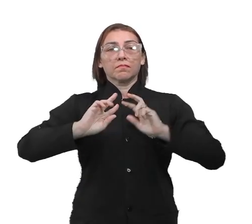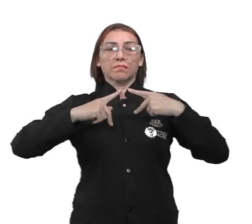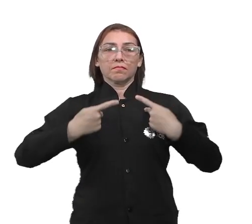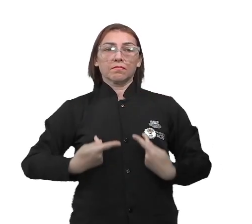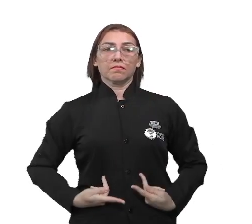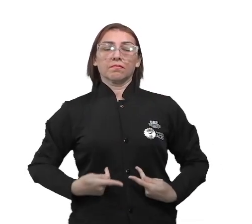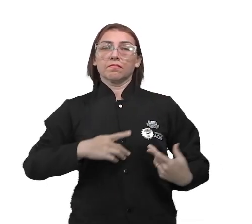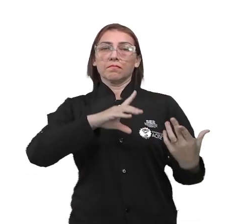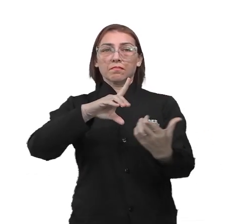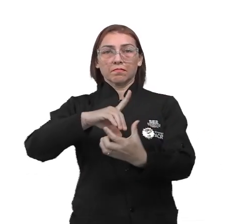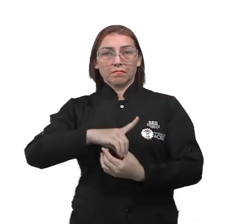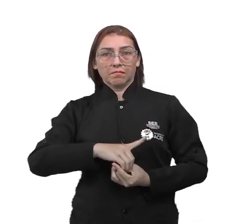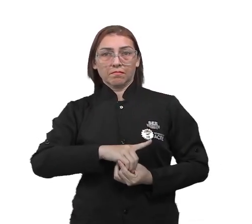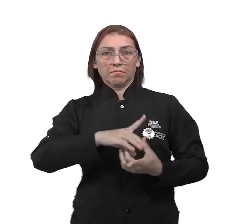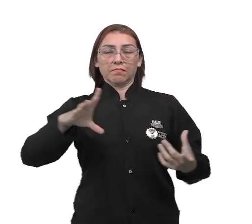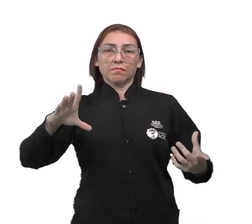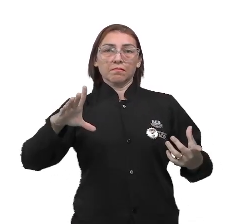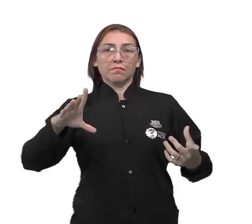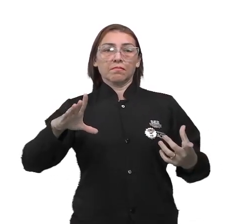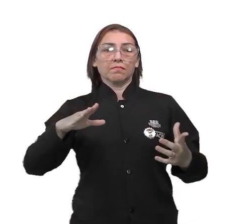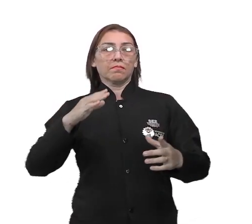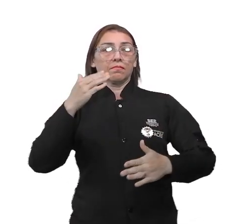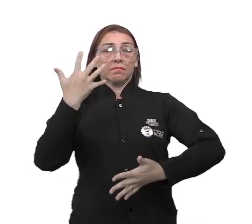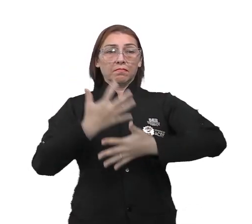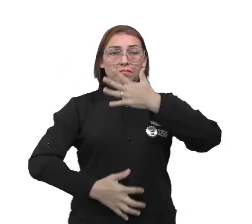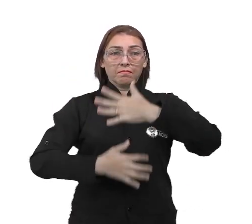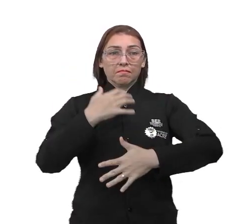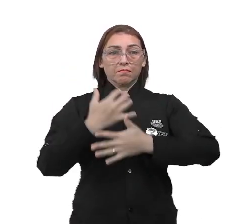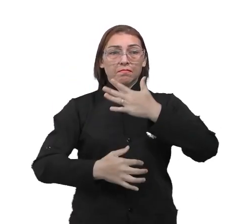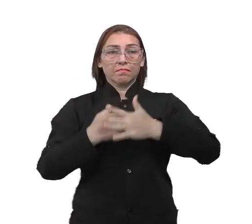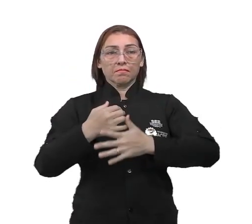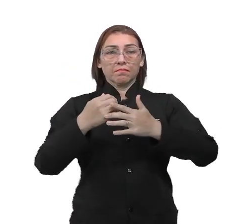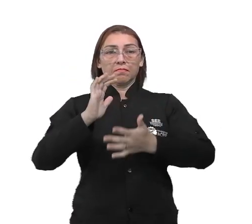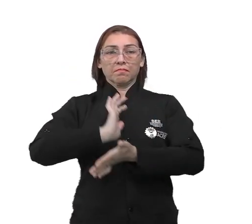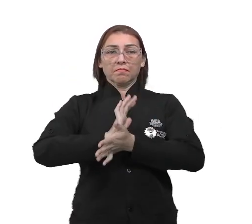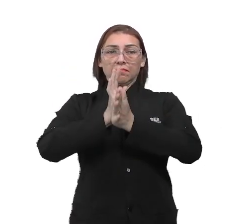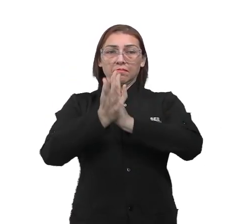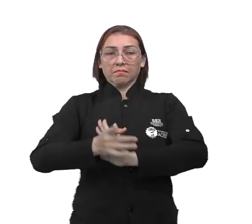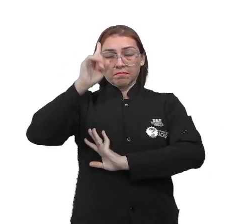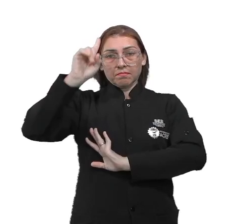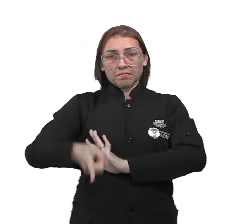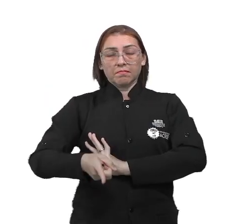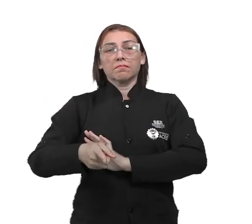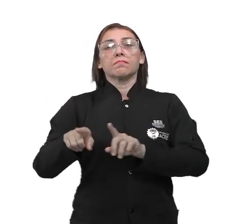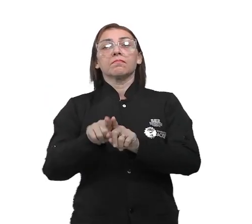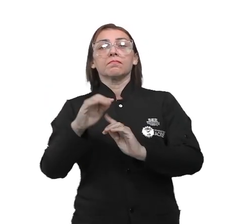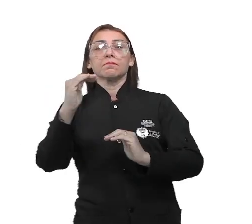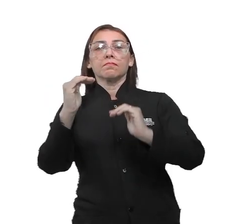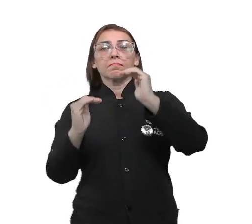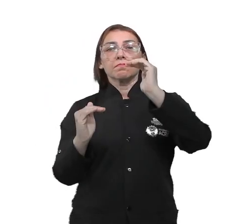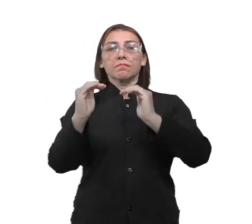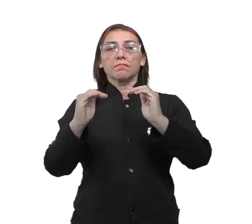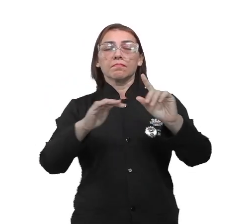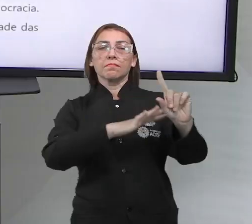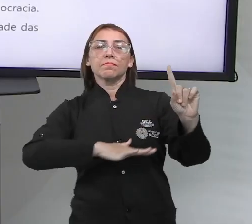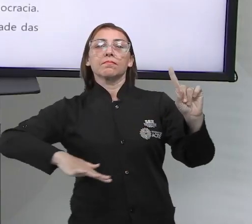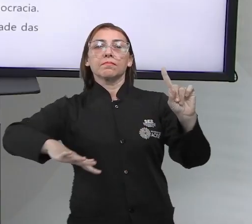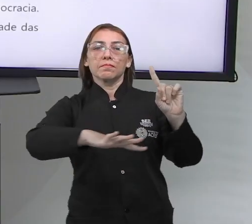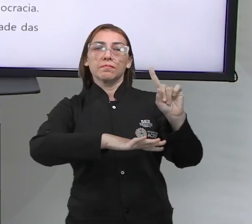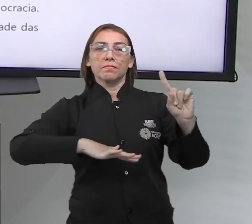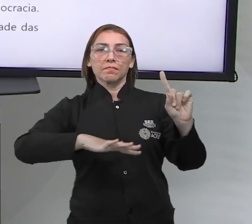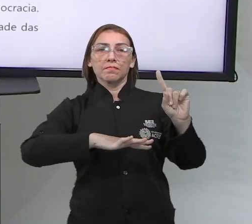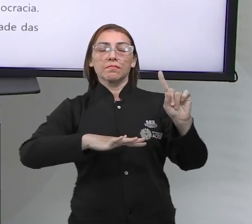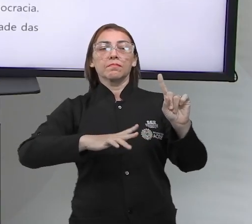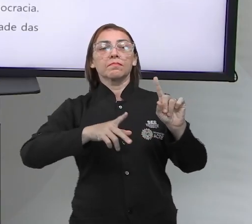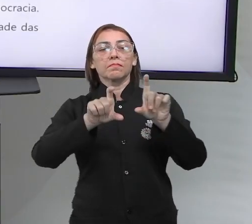humanos e a democracia, impede abusos de poder e promove estabilidade social, como